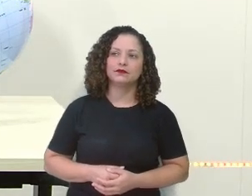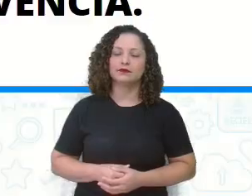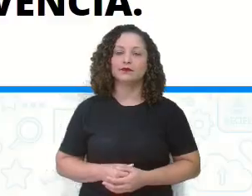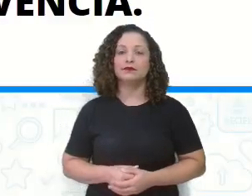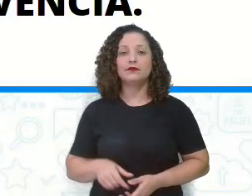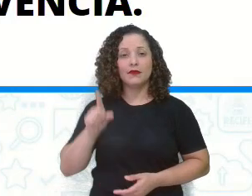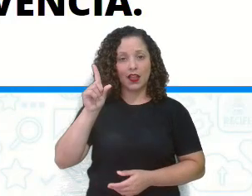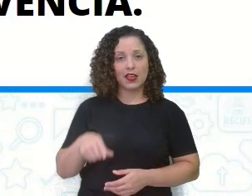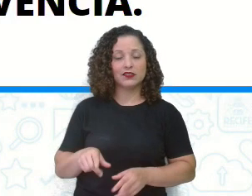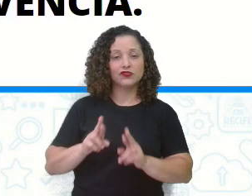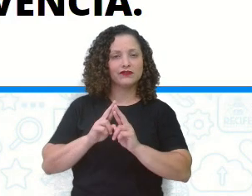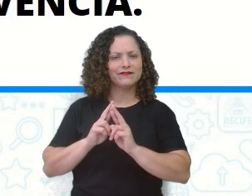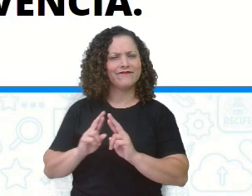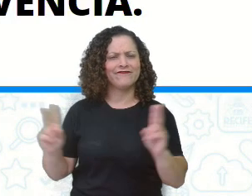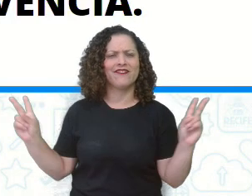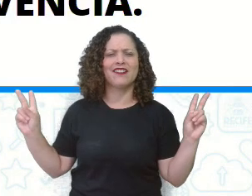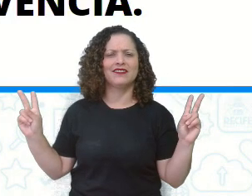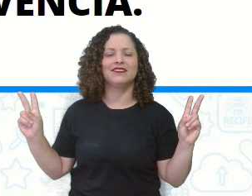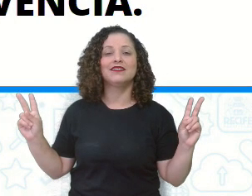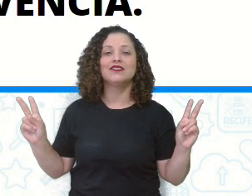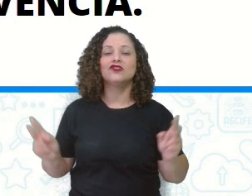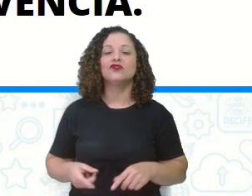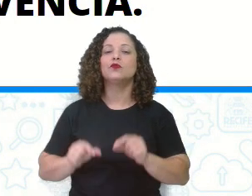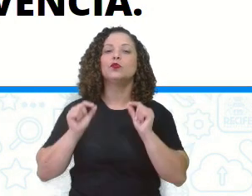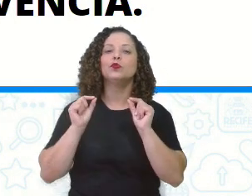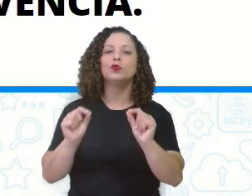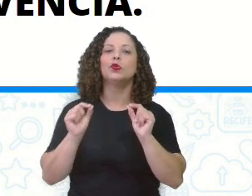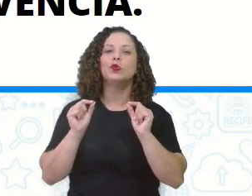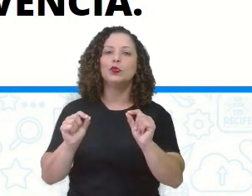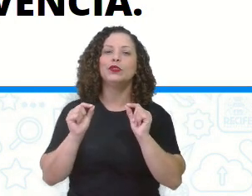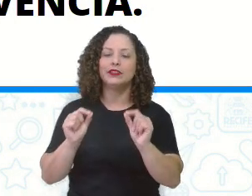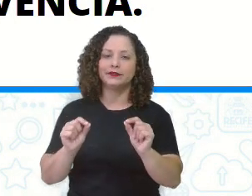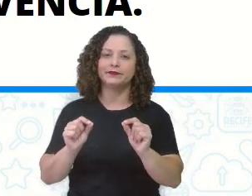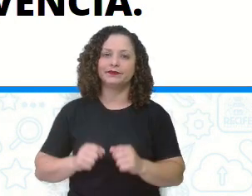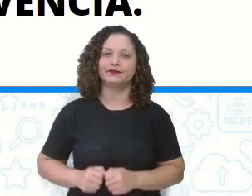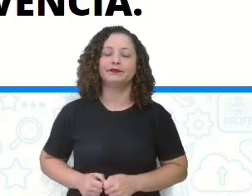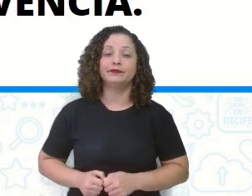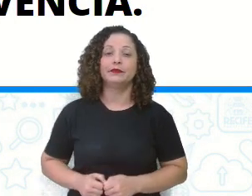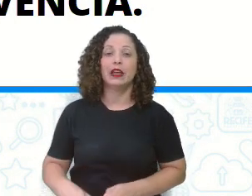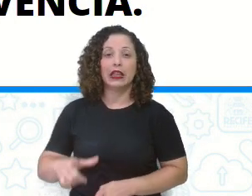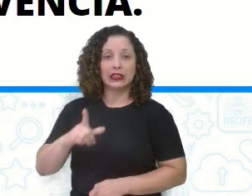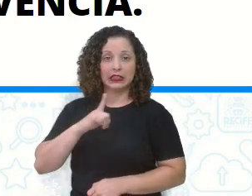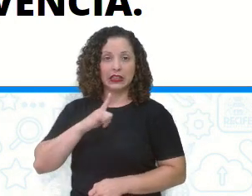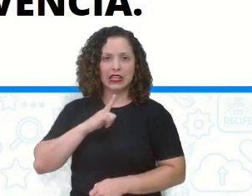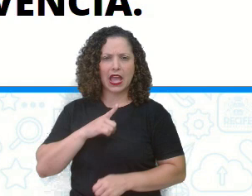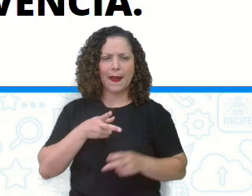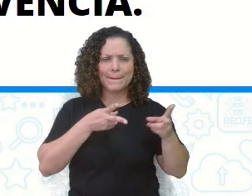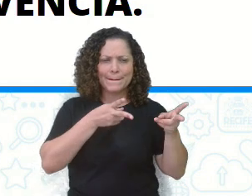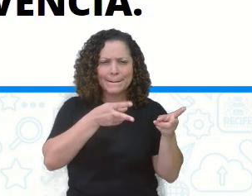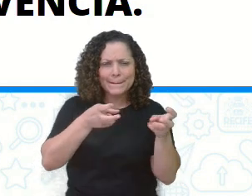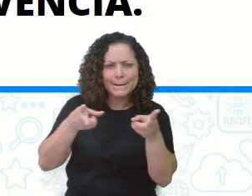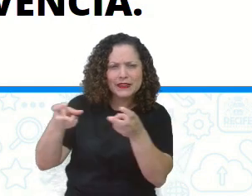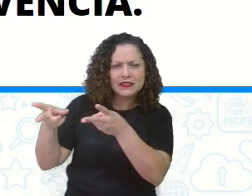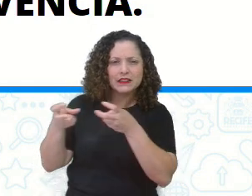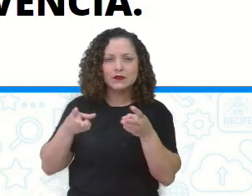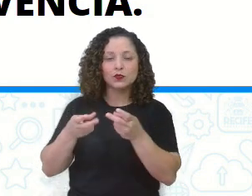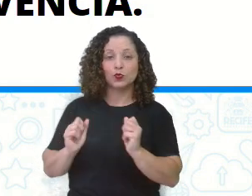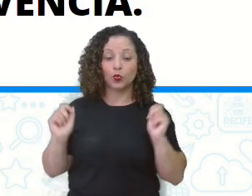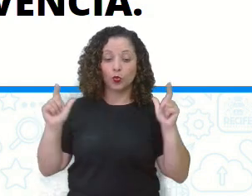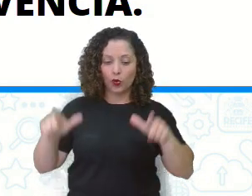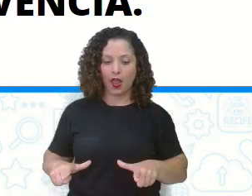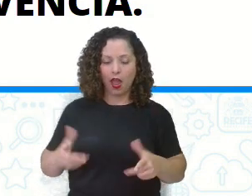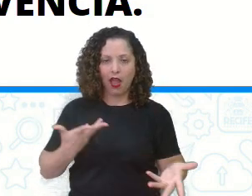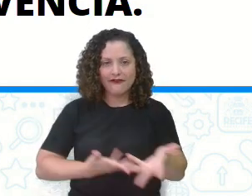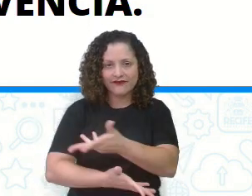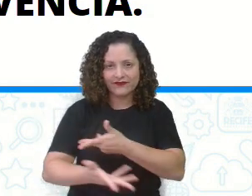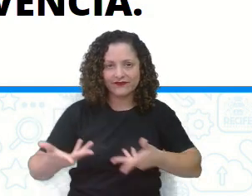Essas diferenças se expressam, sobretudo, a partir da nossa identificação com o nosso lugar de vivência,